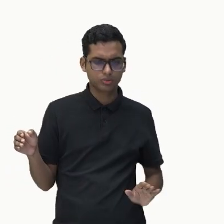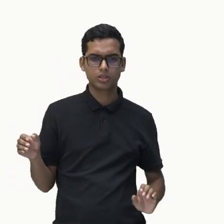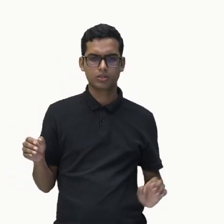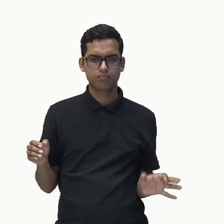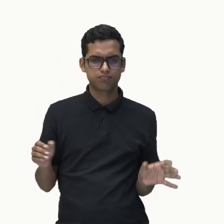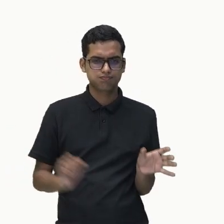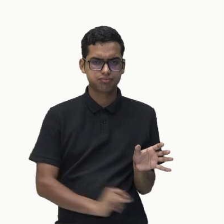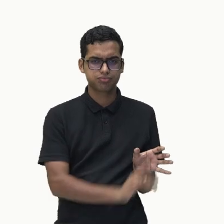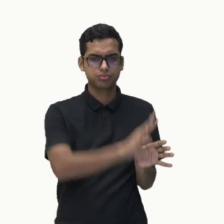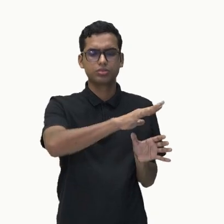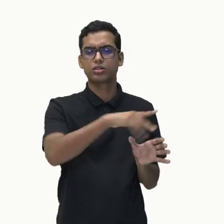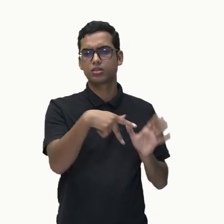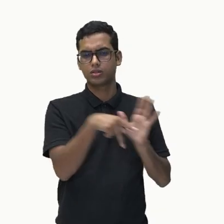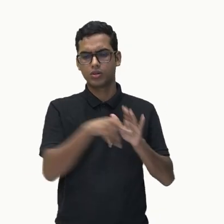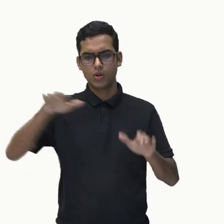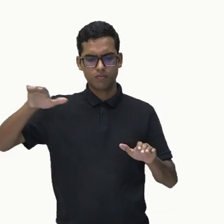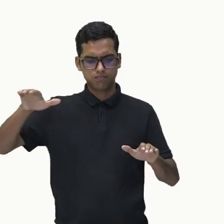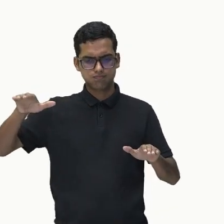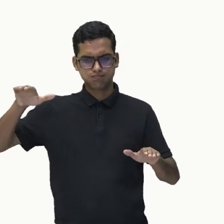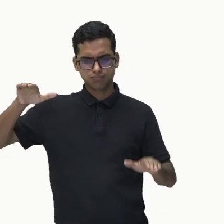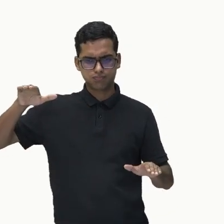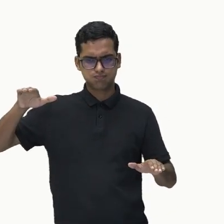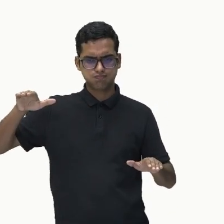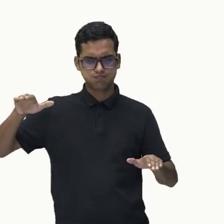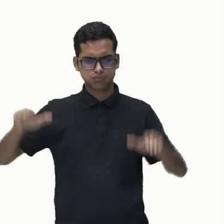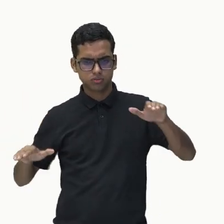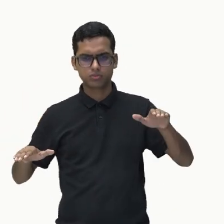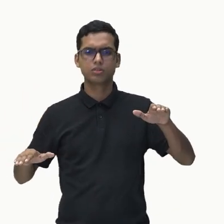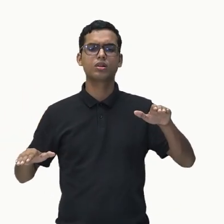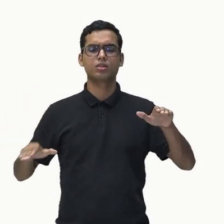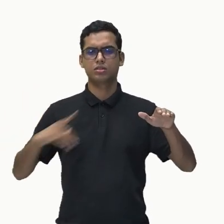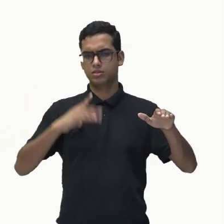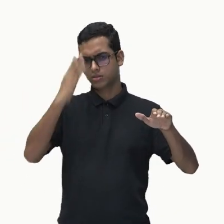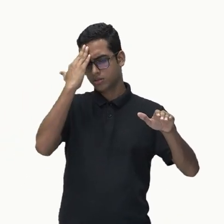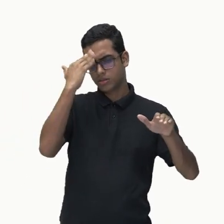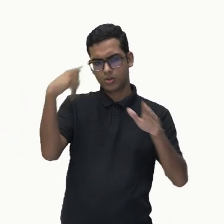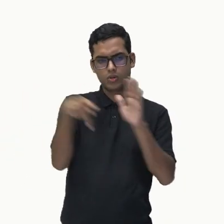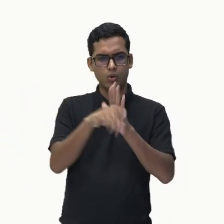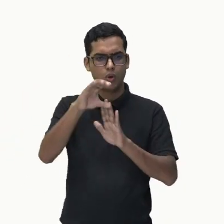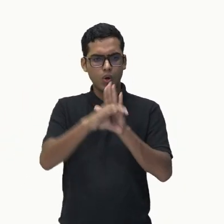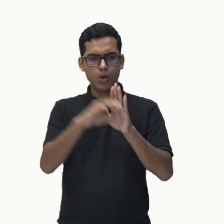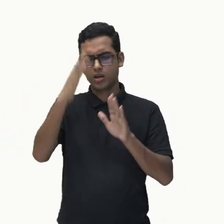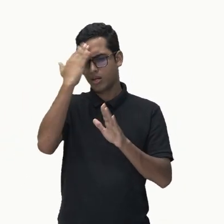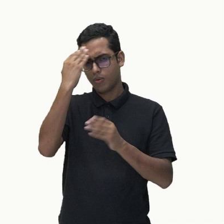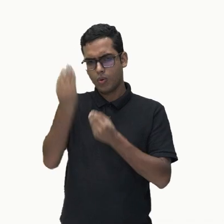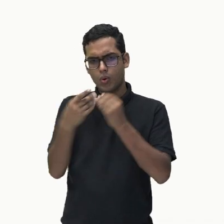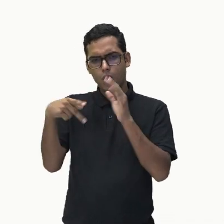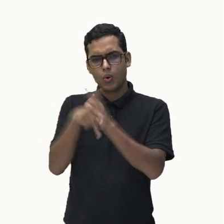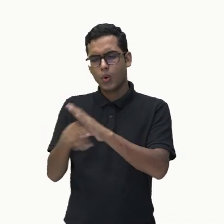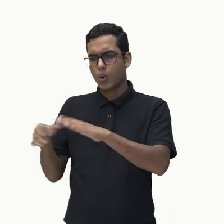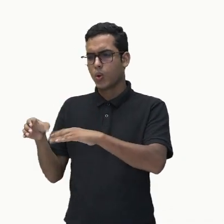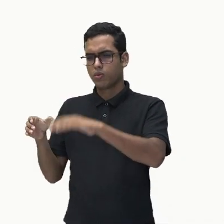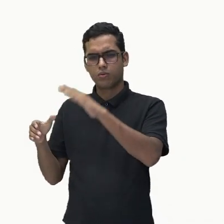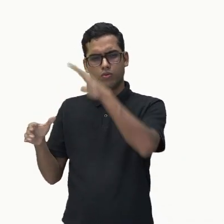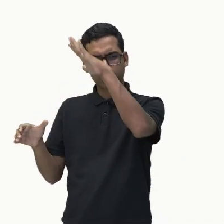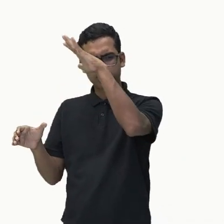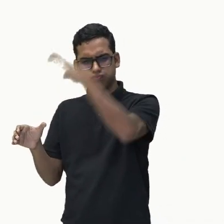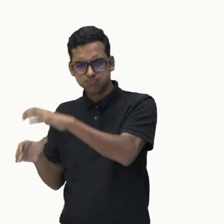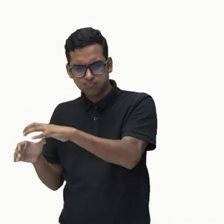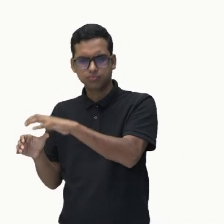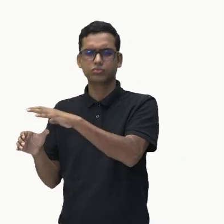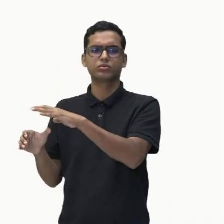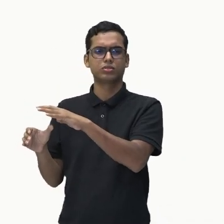só. Se a gente aplicar o princípio de Pascal, sabendo que as pressões são